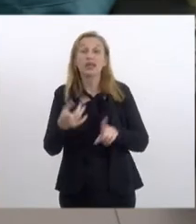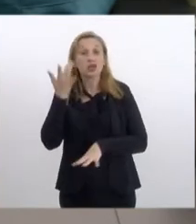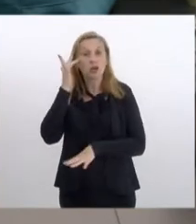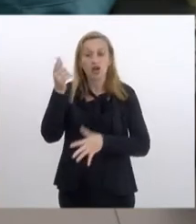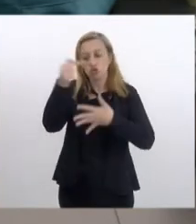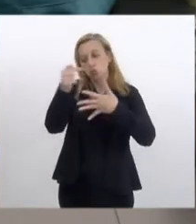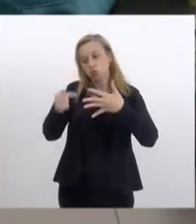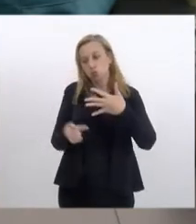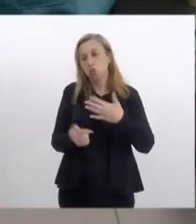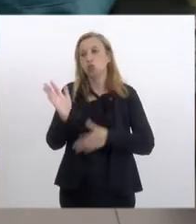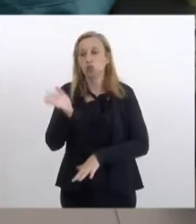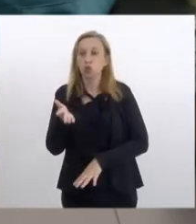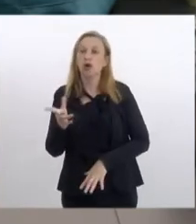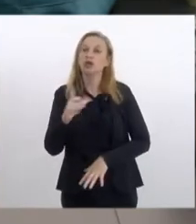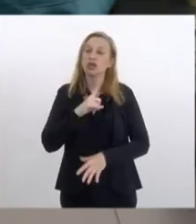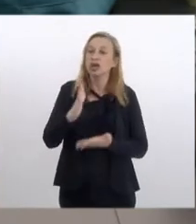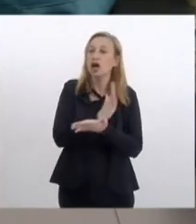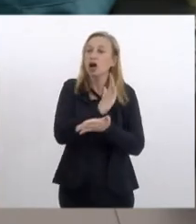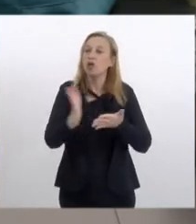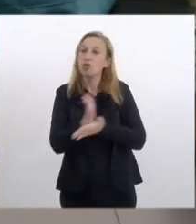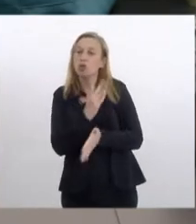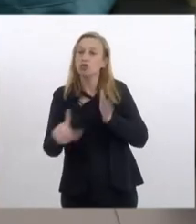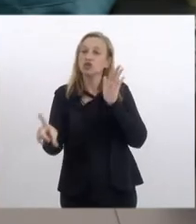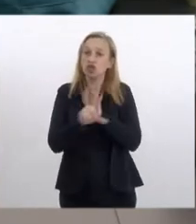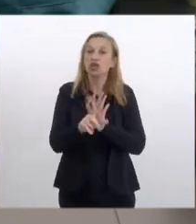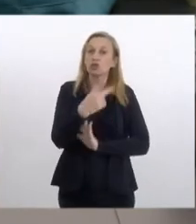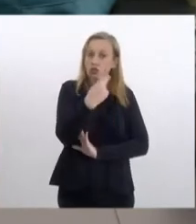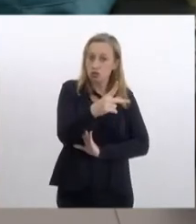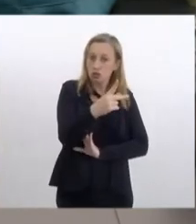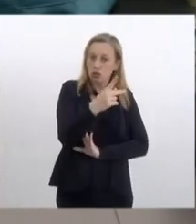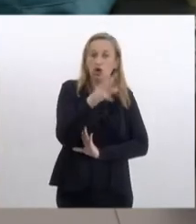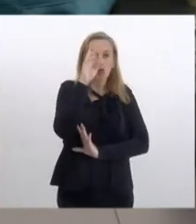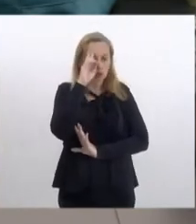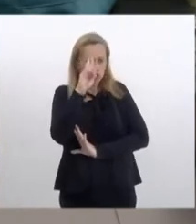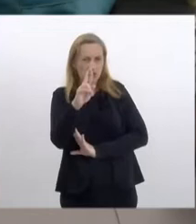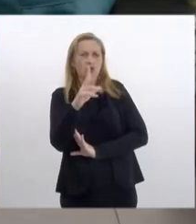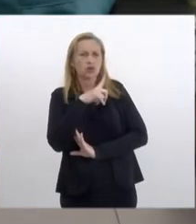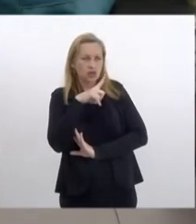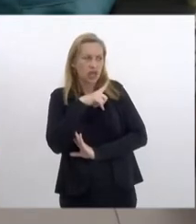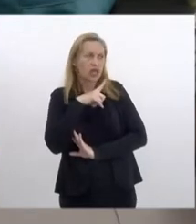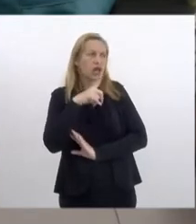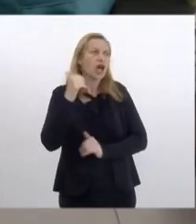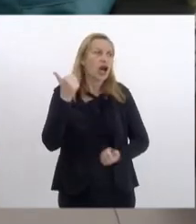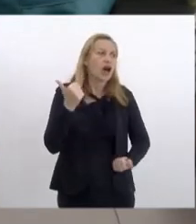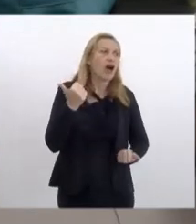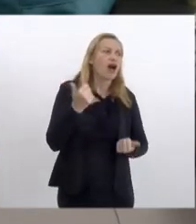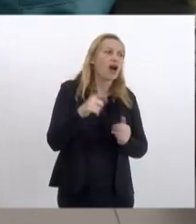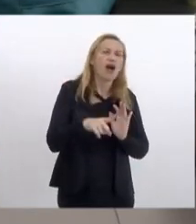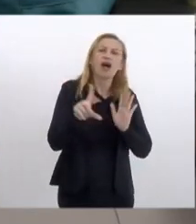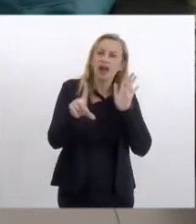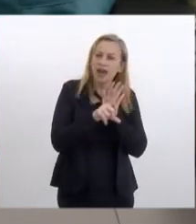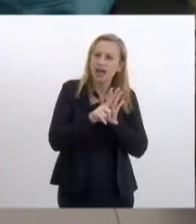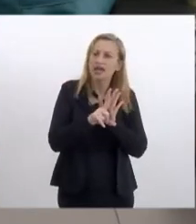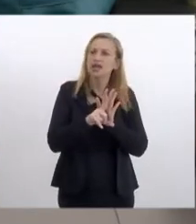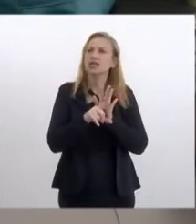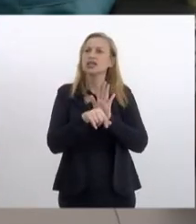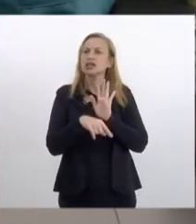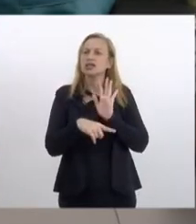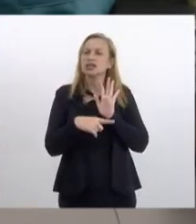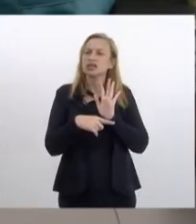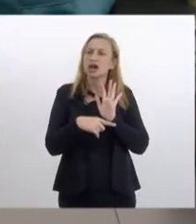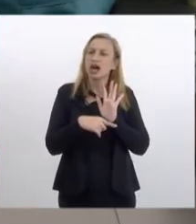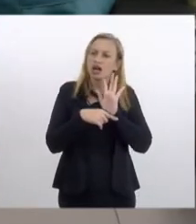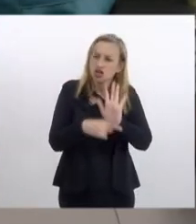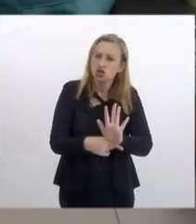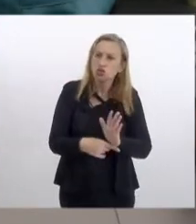pontos, porque às vezes já tem algumas leis, inclusive o senhor tem a lei, por exemplo, da assistência psicológica, gestantes, tem a